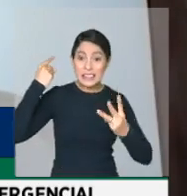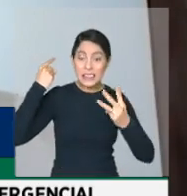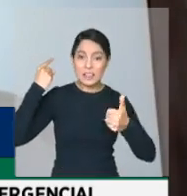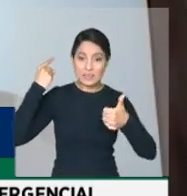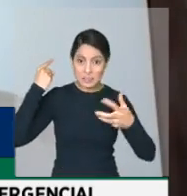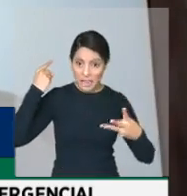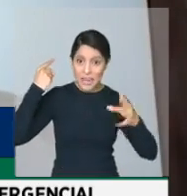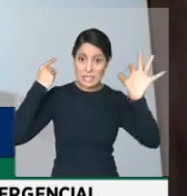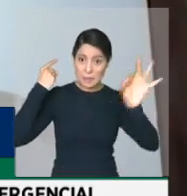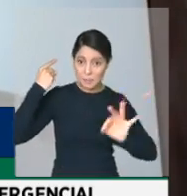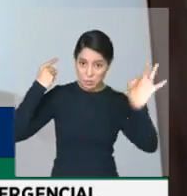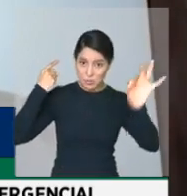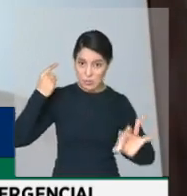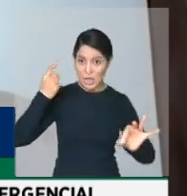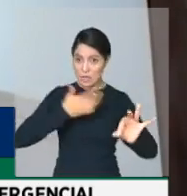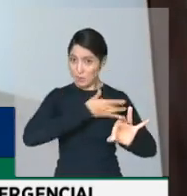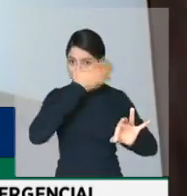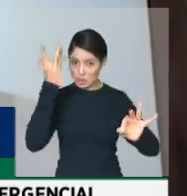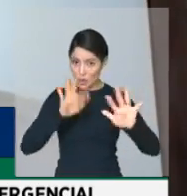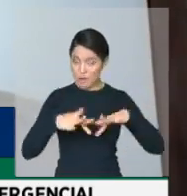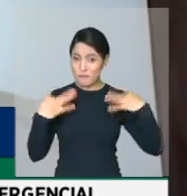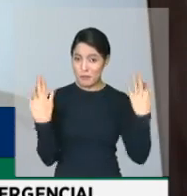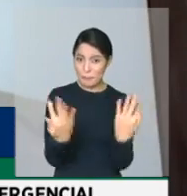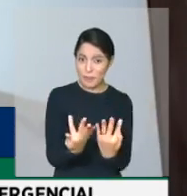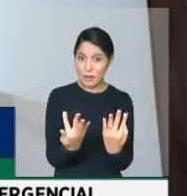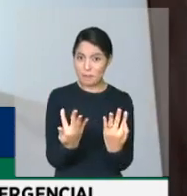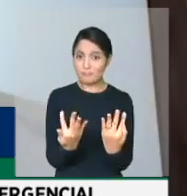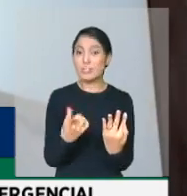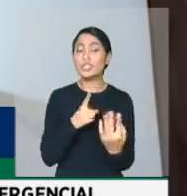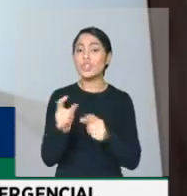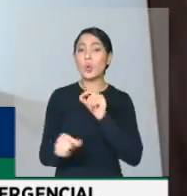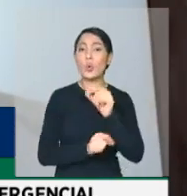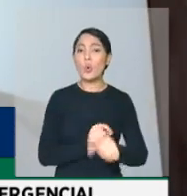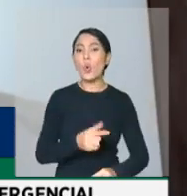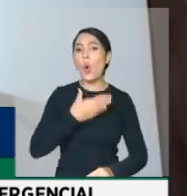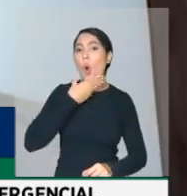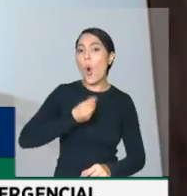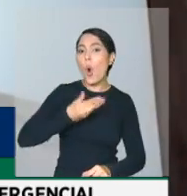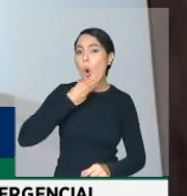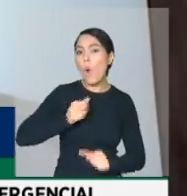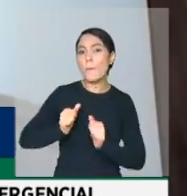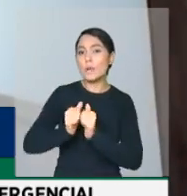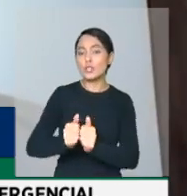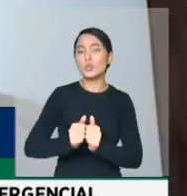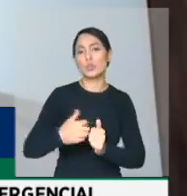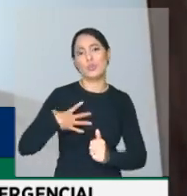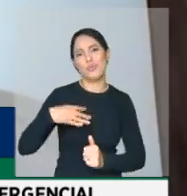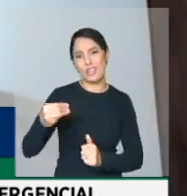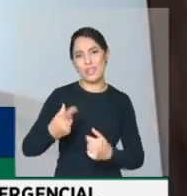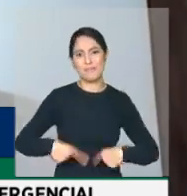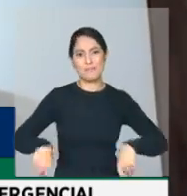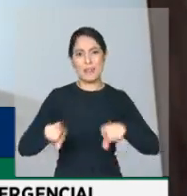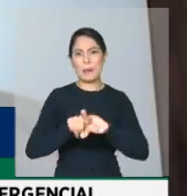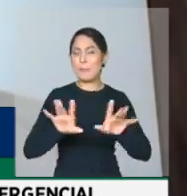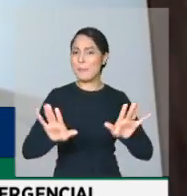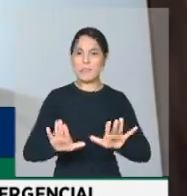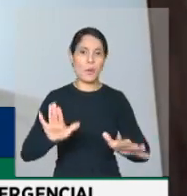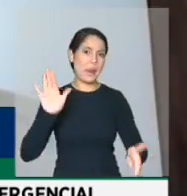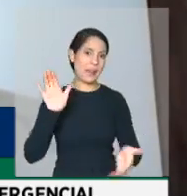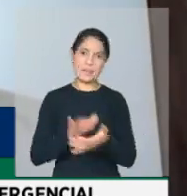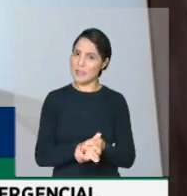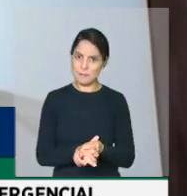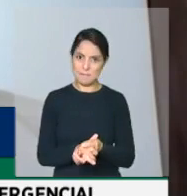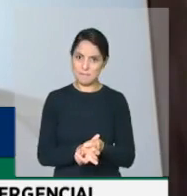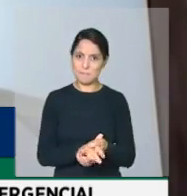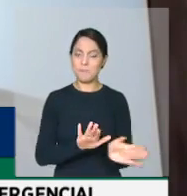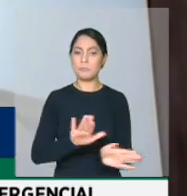uma configuração com homem sem cônjuge e com filho. Como bem pontuaram os autores do projeto de lei em exame,